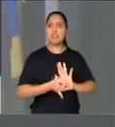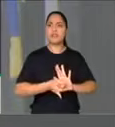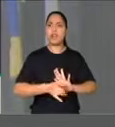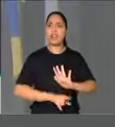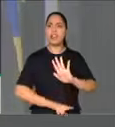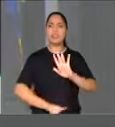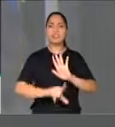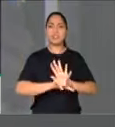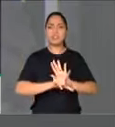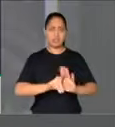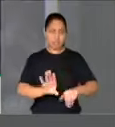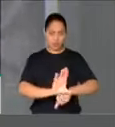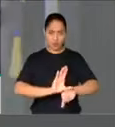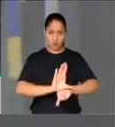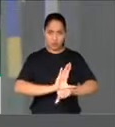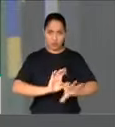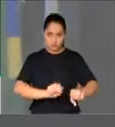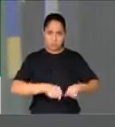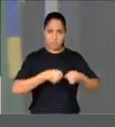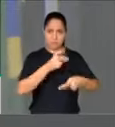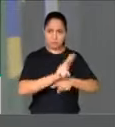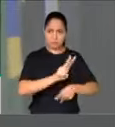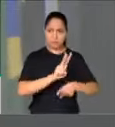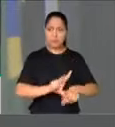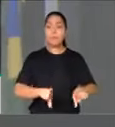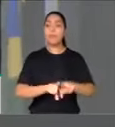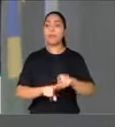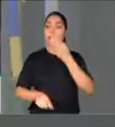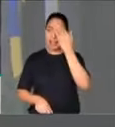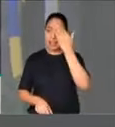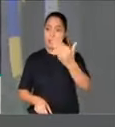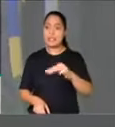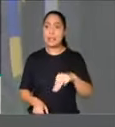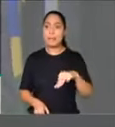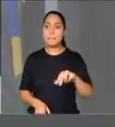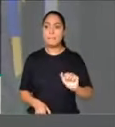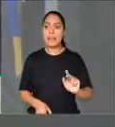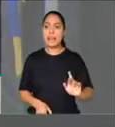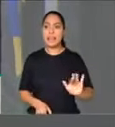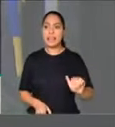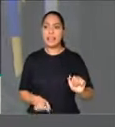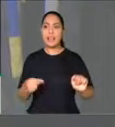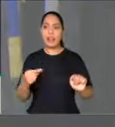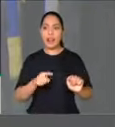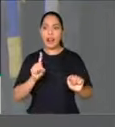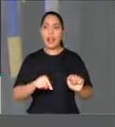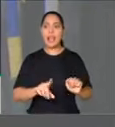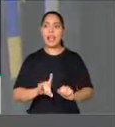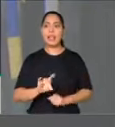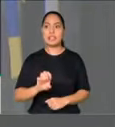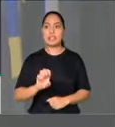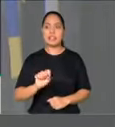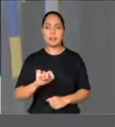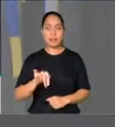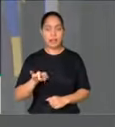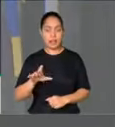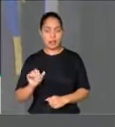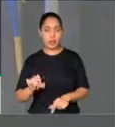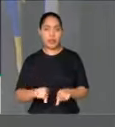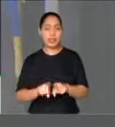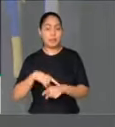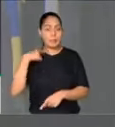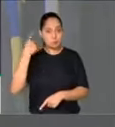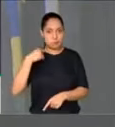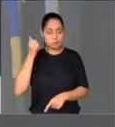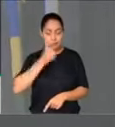Constituição Federal. Quero agradecer Maria Berenice Dias, nossa grande desembargadora aposentada, agora advogada, presidente